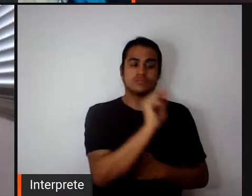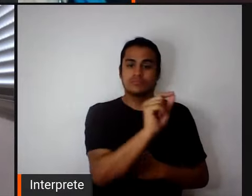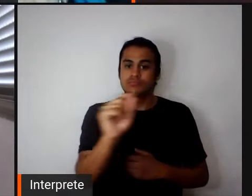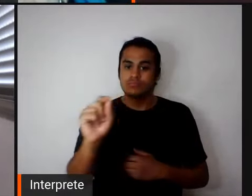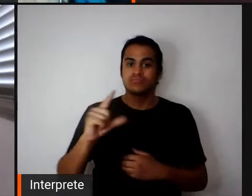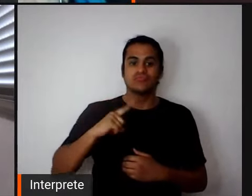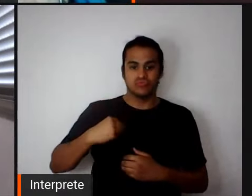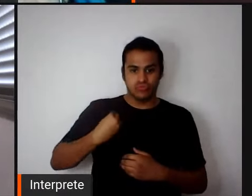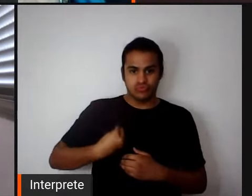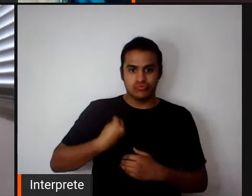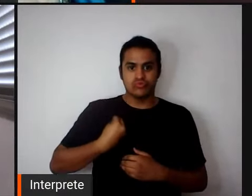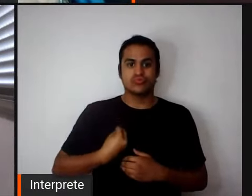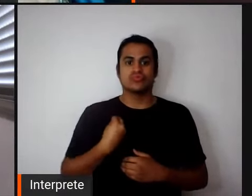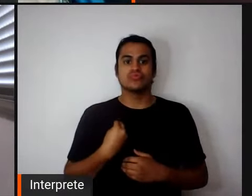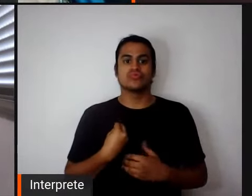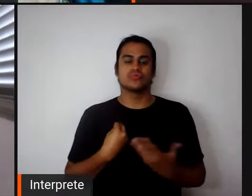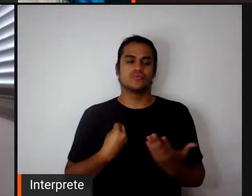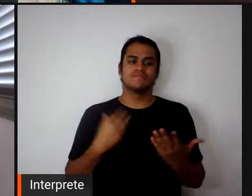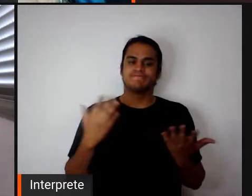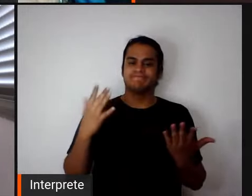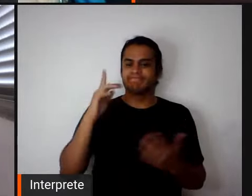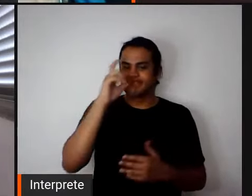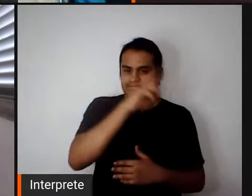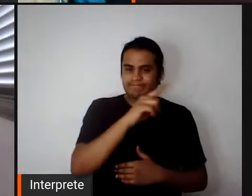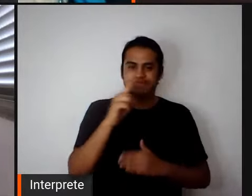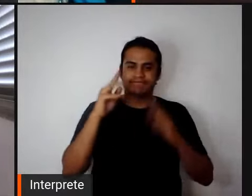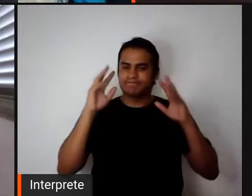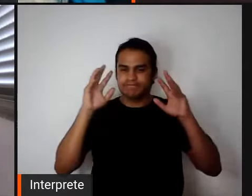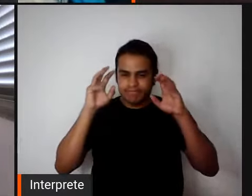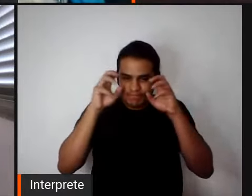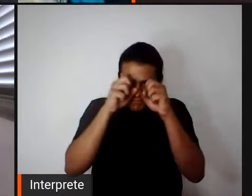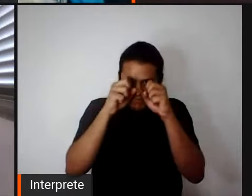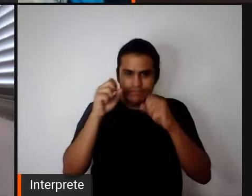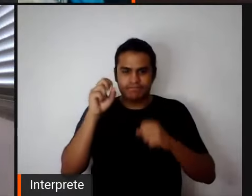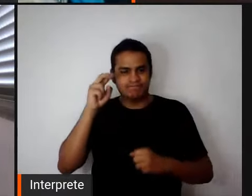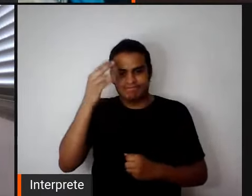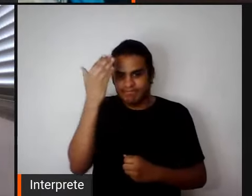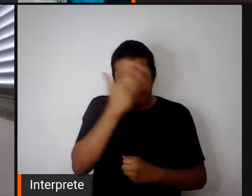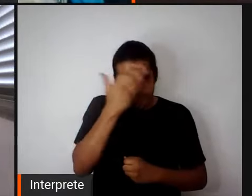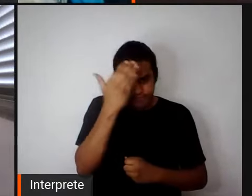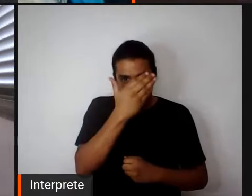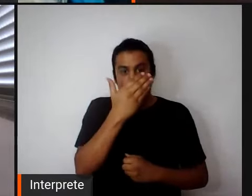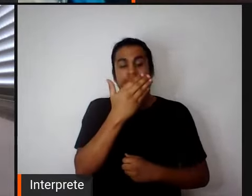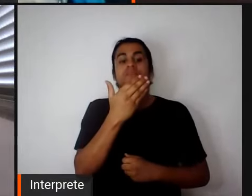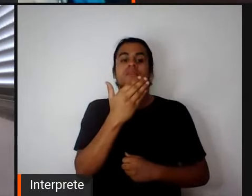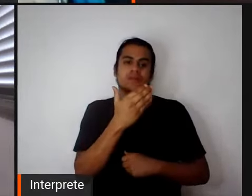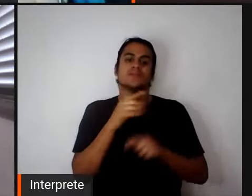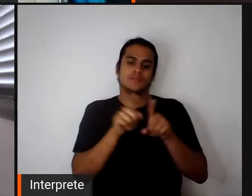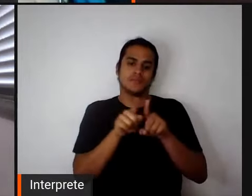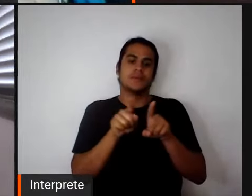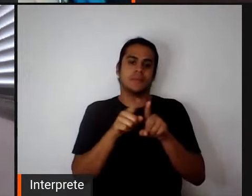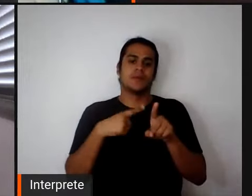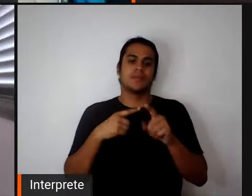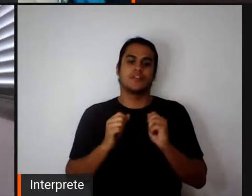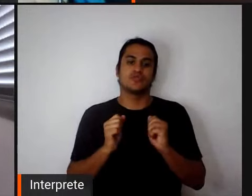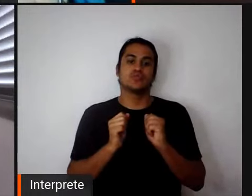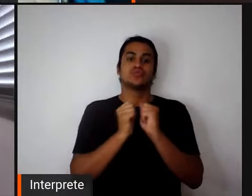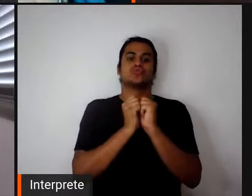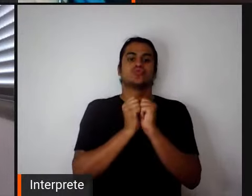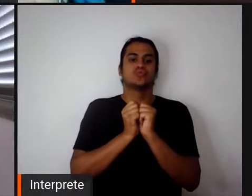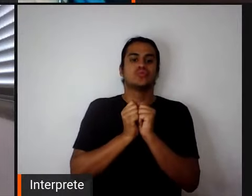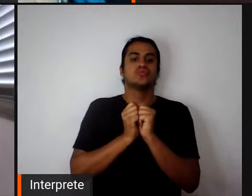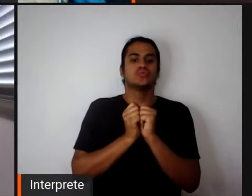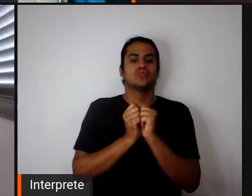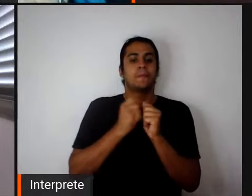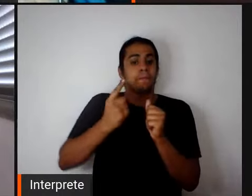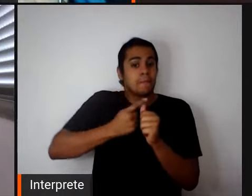tenham dificuldades de visão, né? E vamos, então, como estamos fazendo regularmente, realizar uma